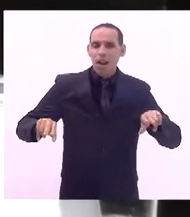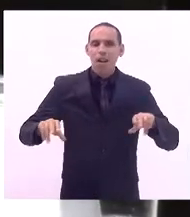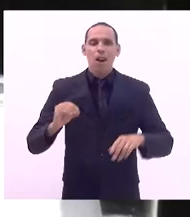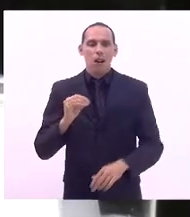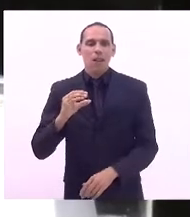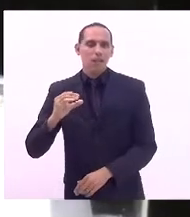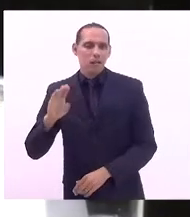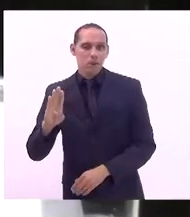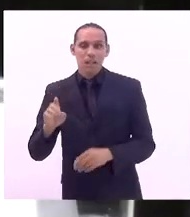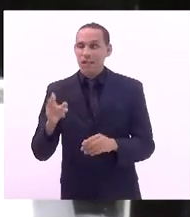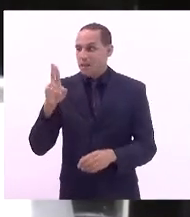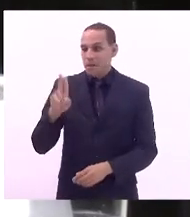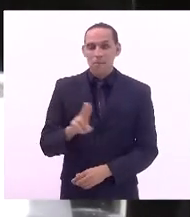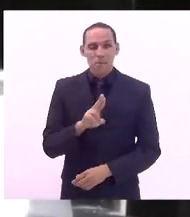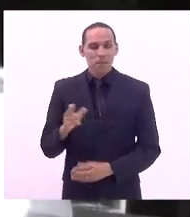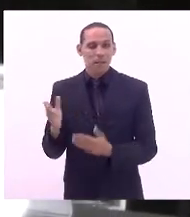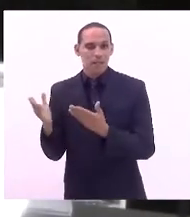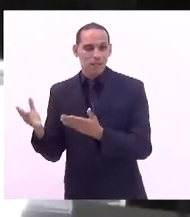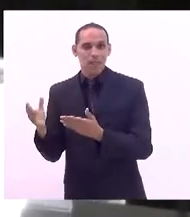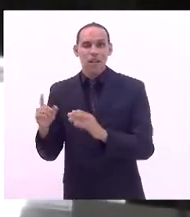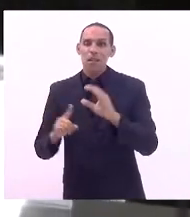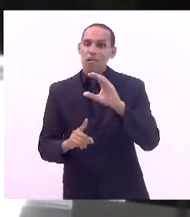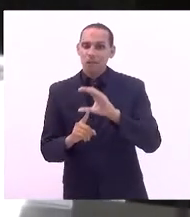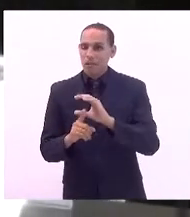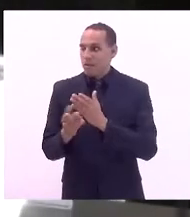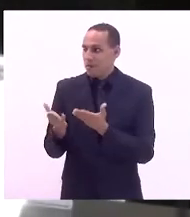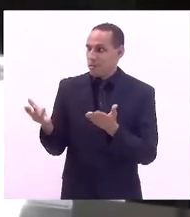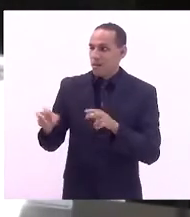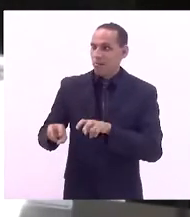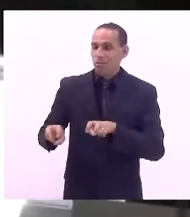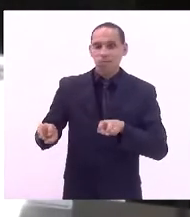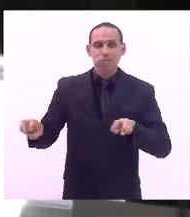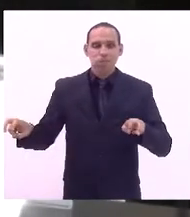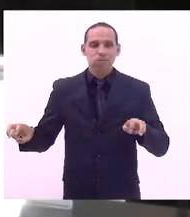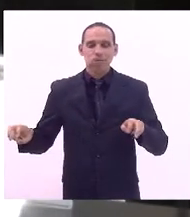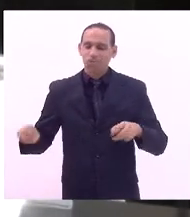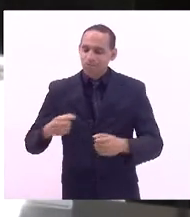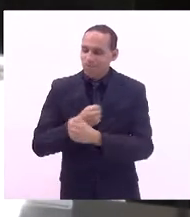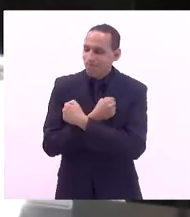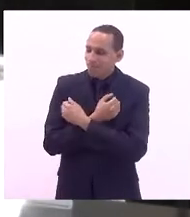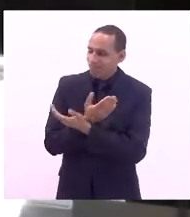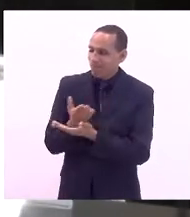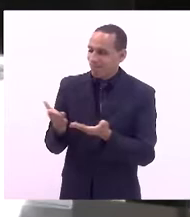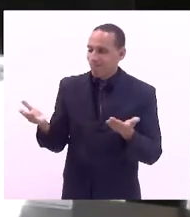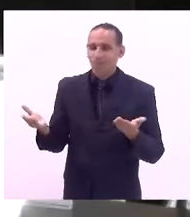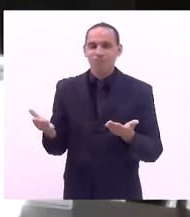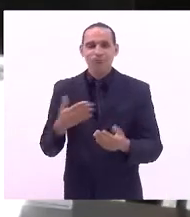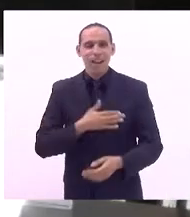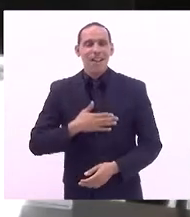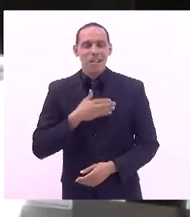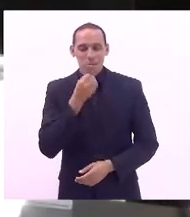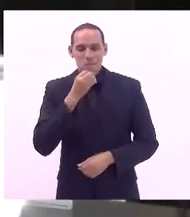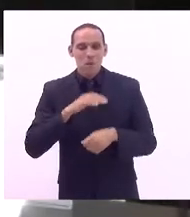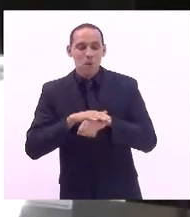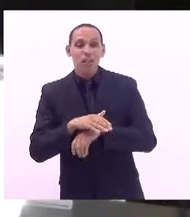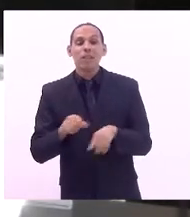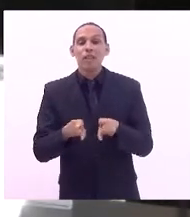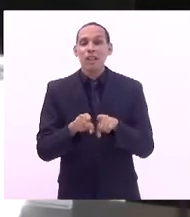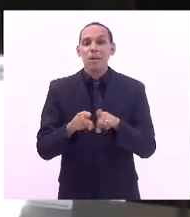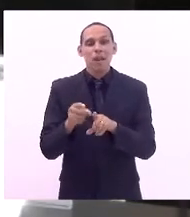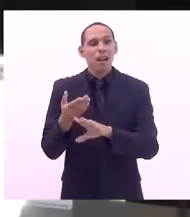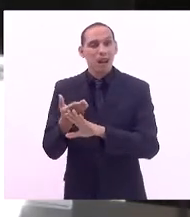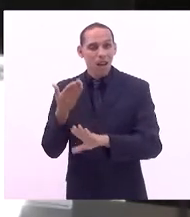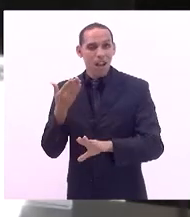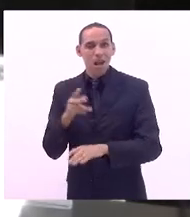também um padre e o Capelão que se encontra nessa nesse seja abraçado nessa hora prazer boa noite e antes de isso também a